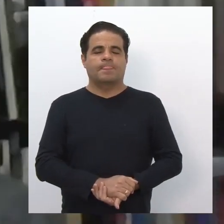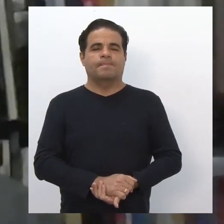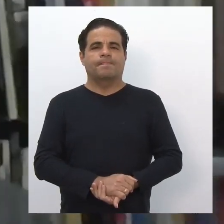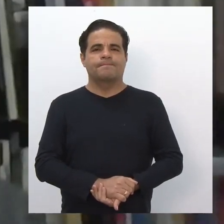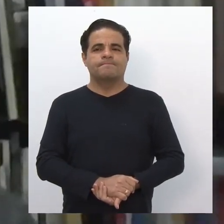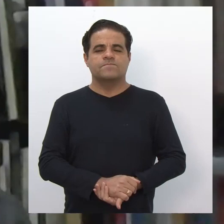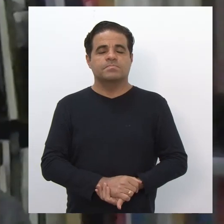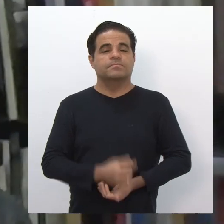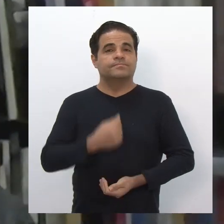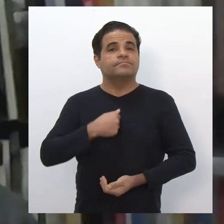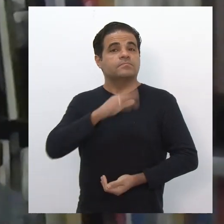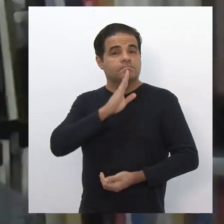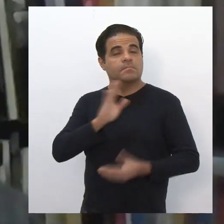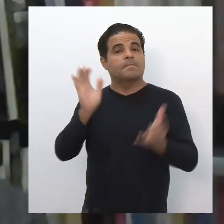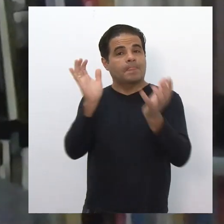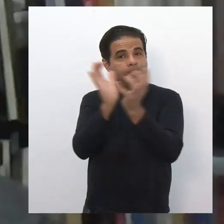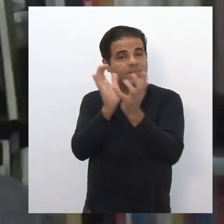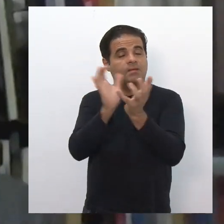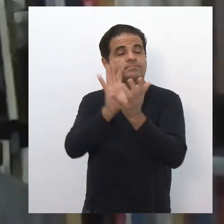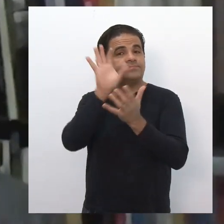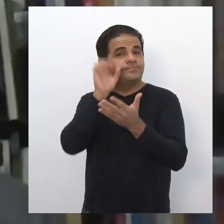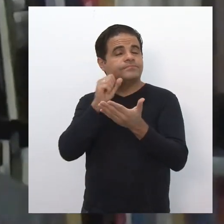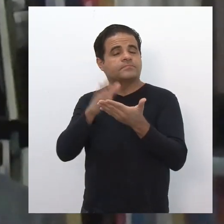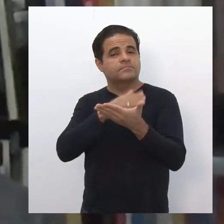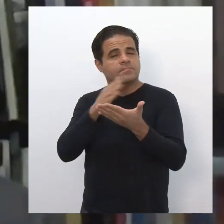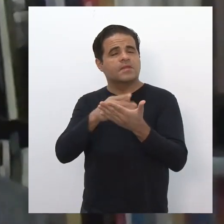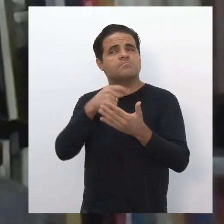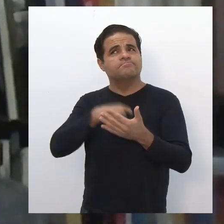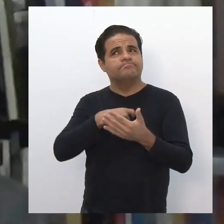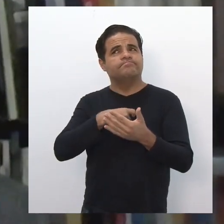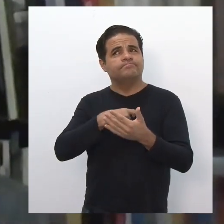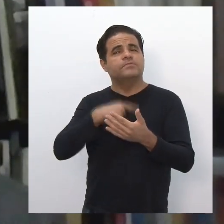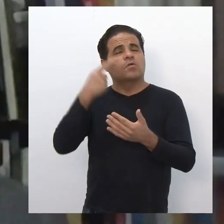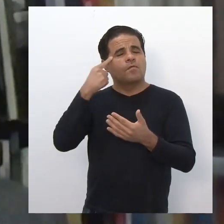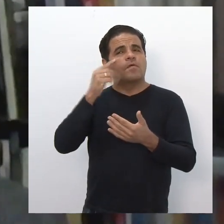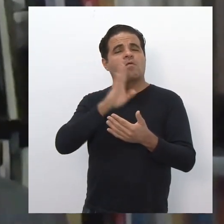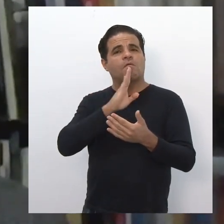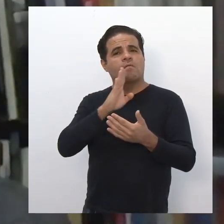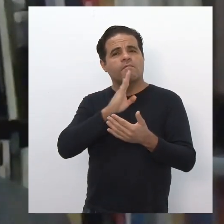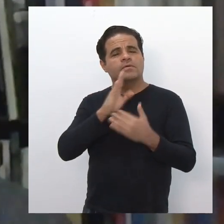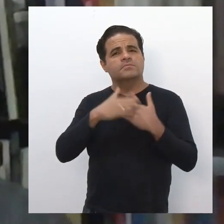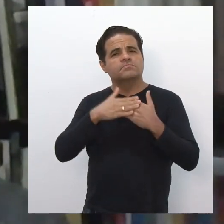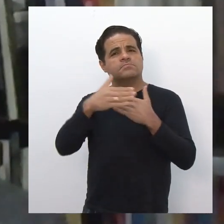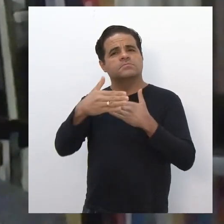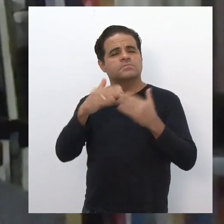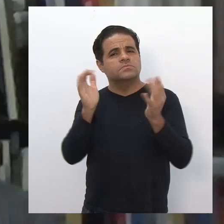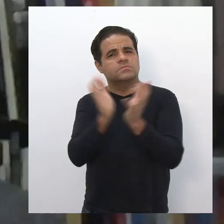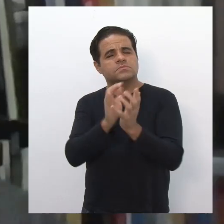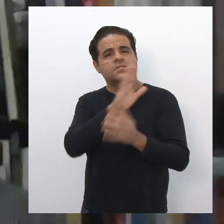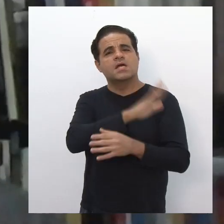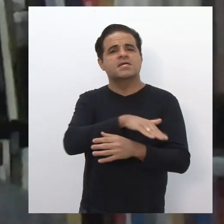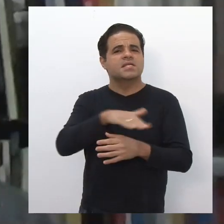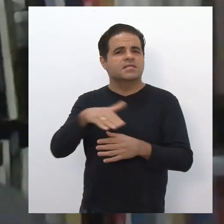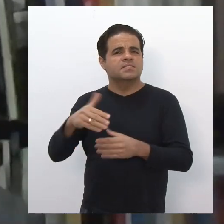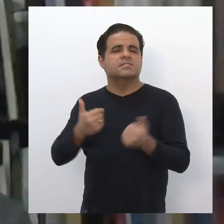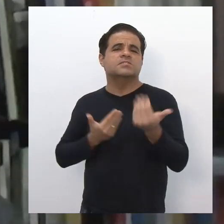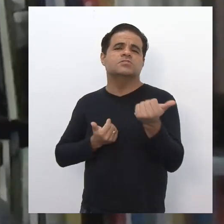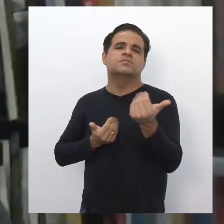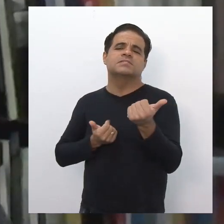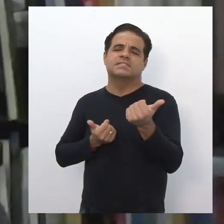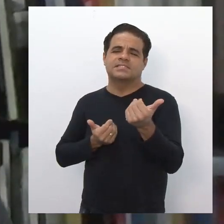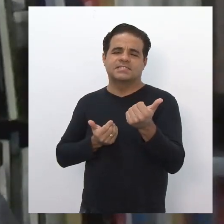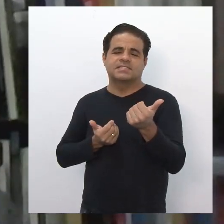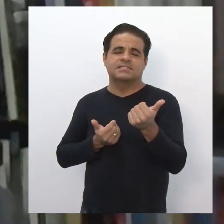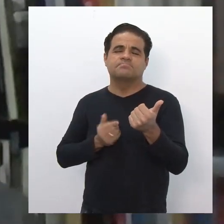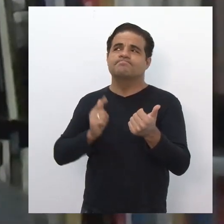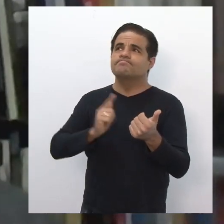Eu conheci o clube do audiolivro, né? E aí eu tomei conhecimento, né? O grande público são crianças e pré-adolescentes, né?